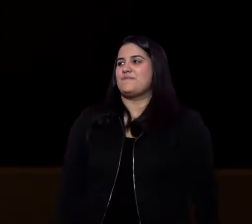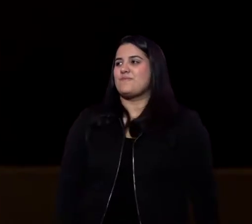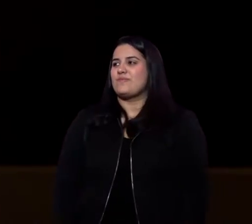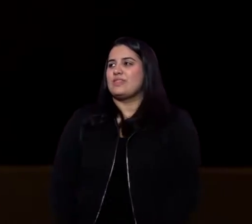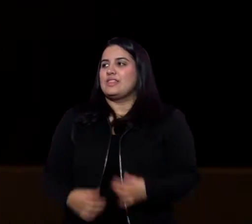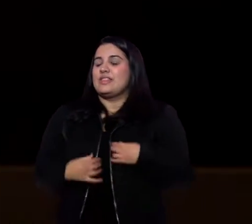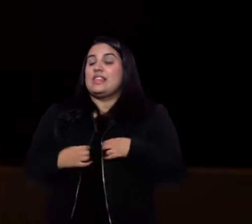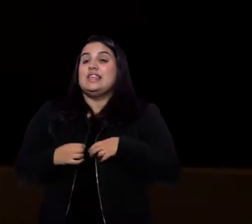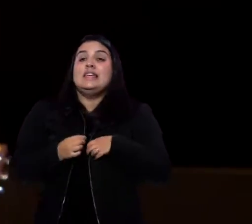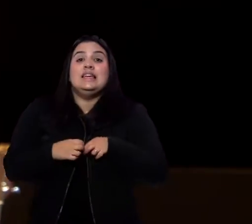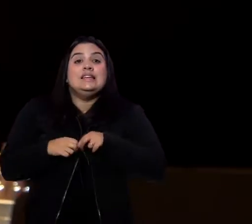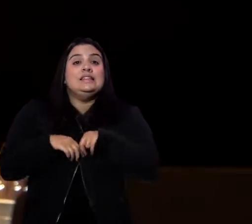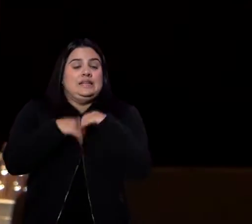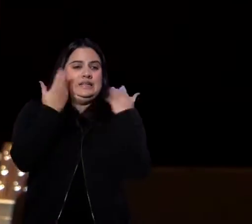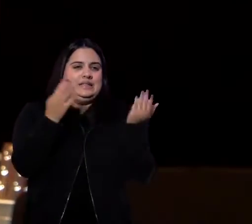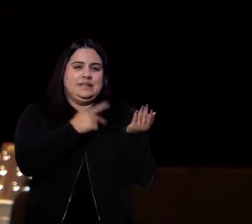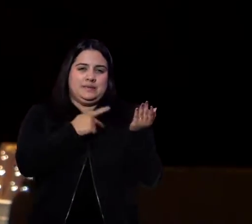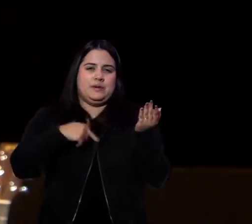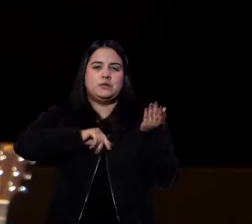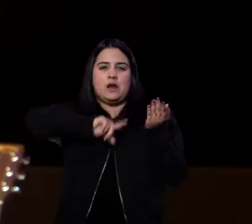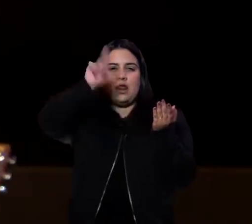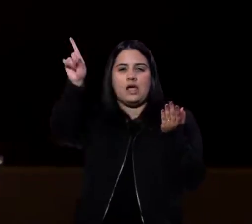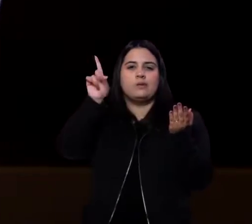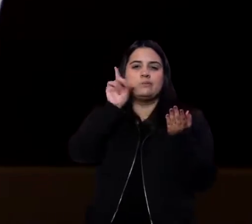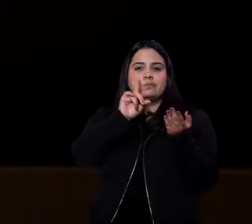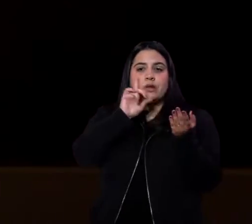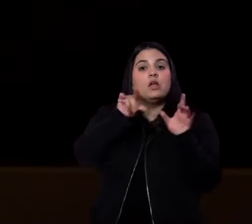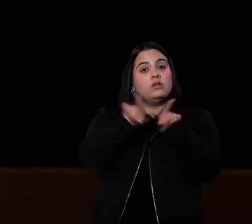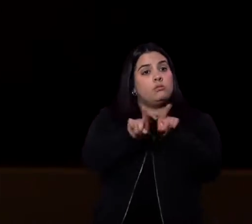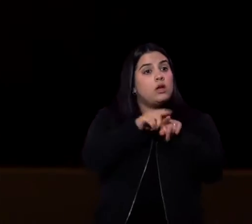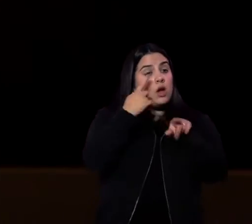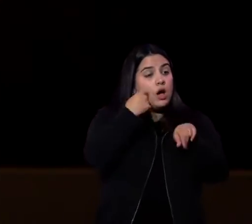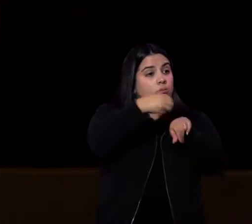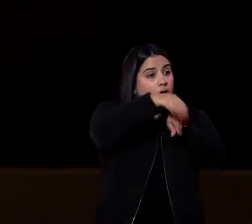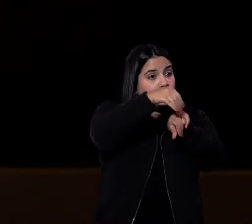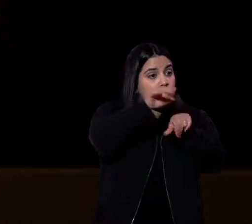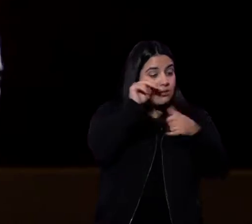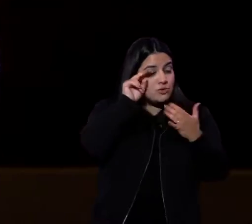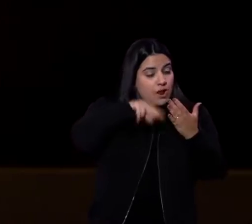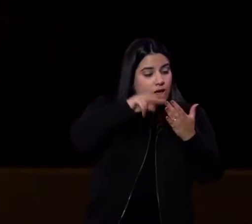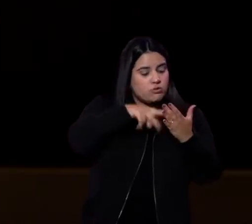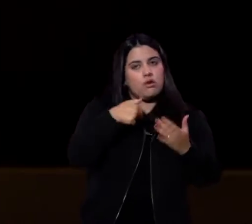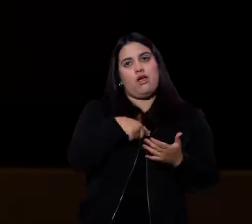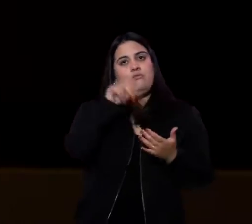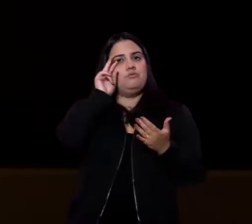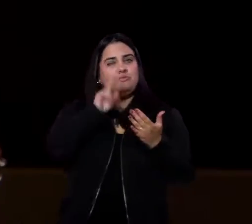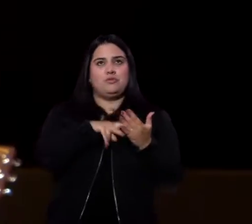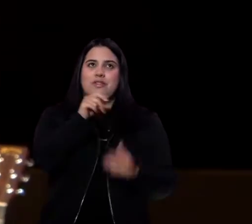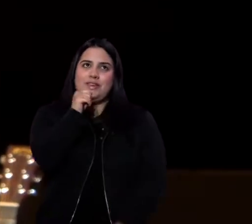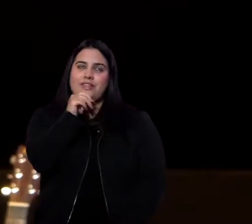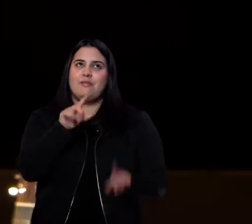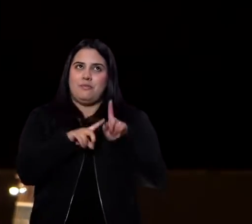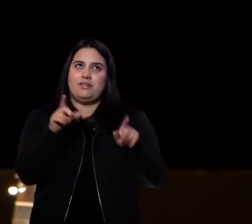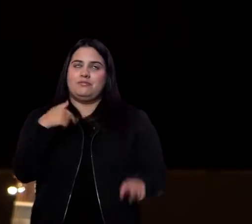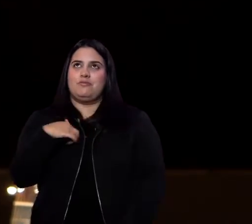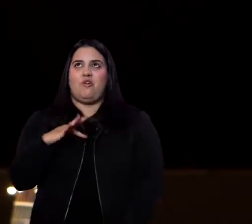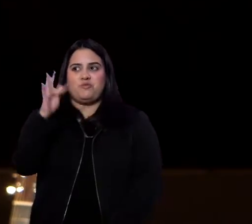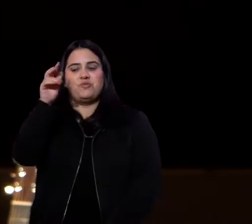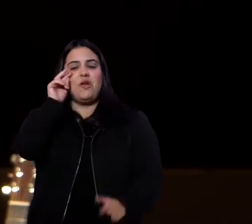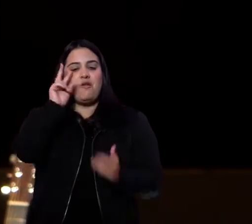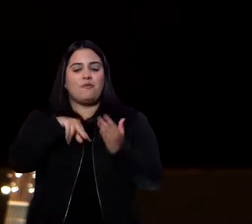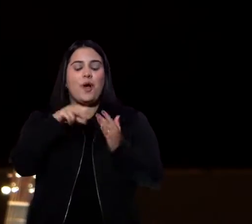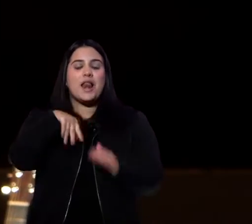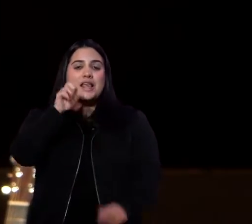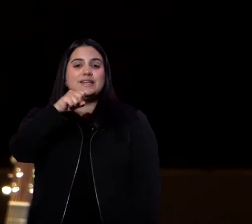ele estava falando, né, a introdução, fica a indicação de leitura também. Eu não li, mas eu estou para ler, vai ser legal.